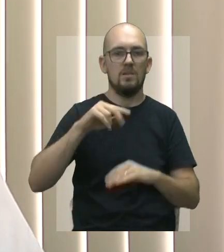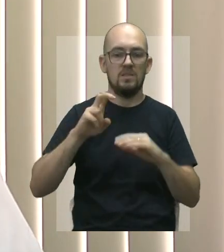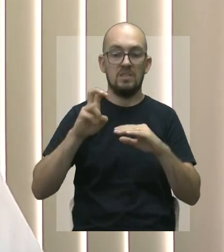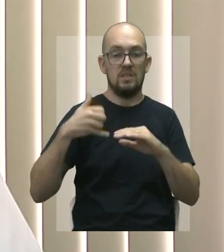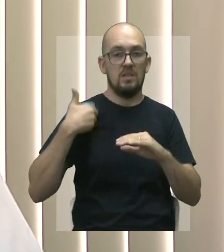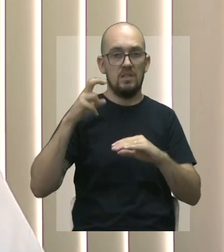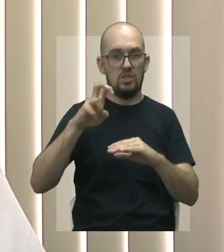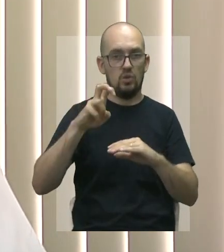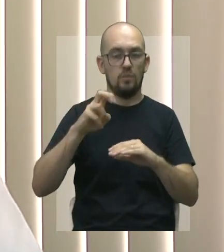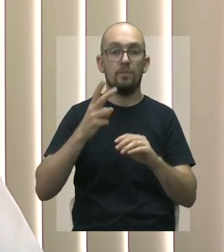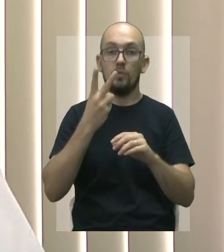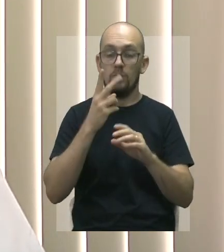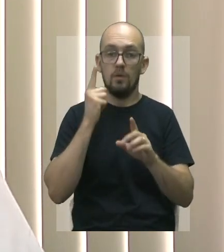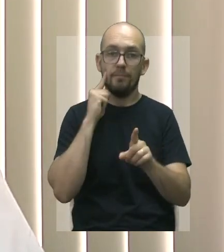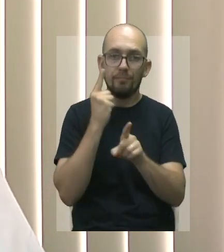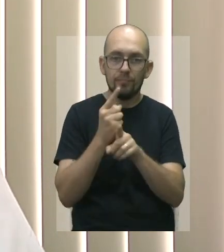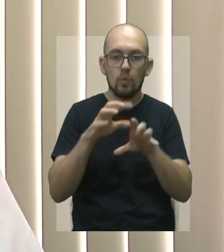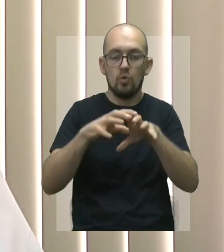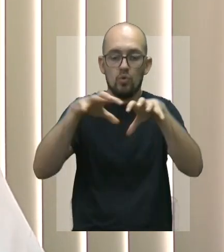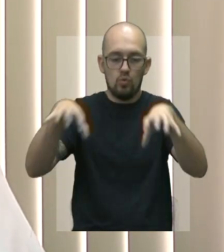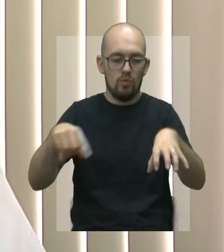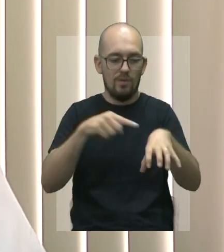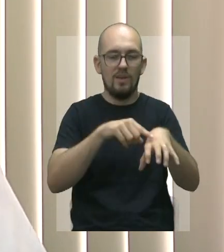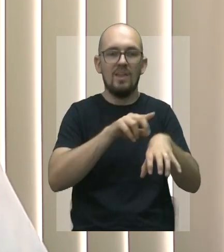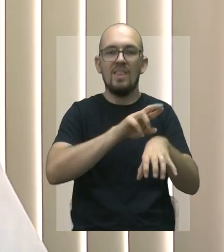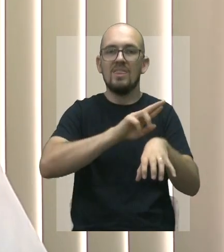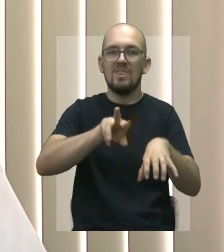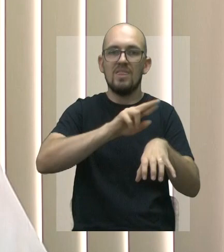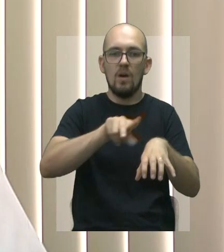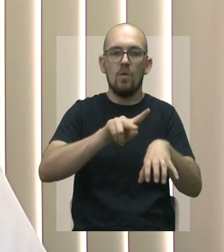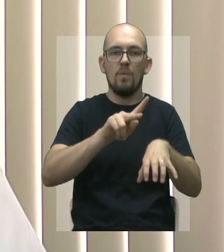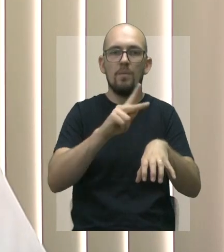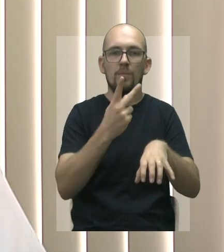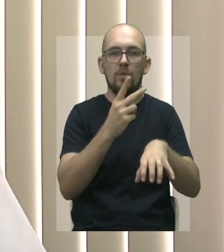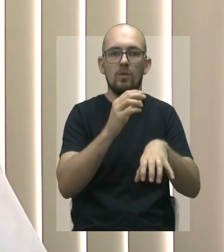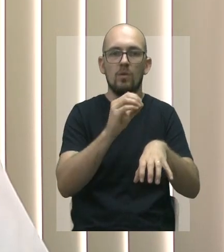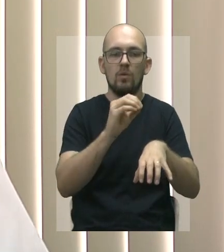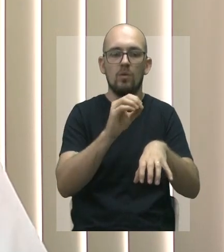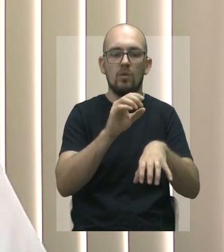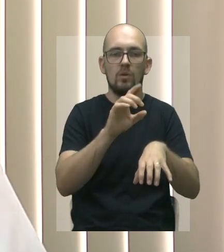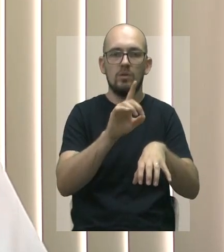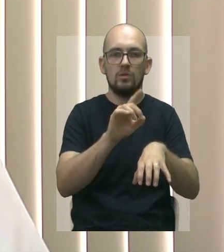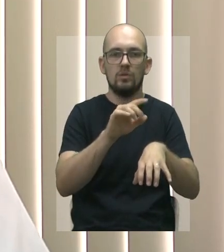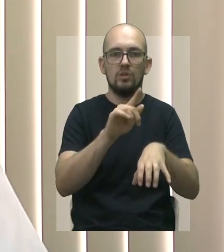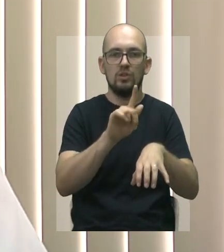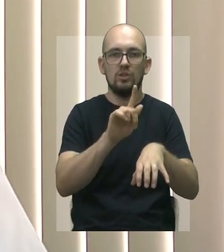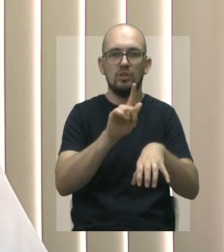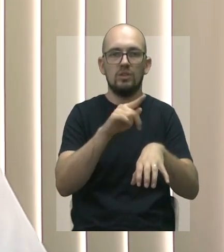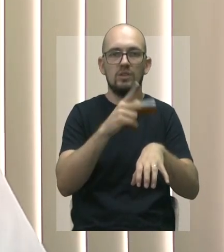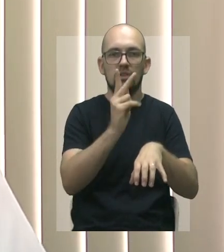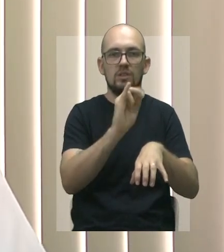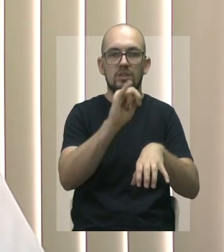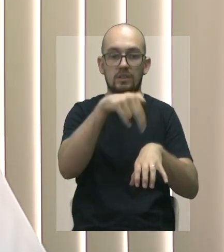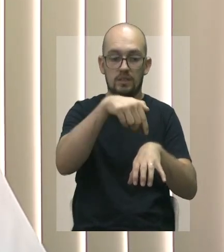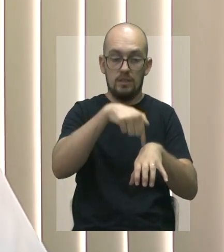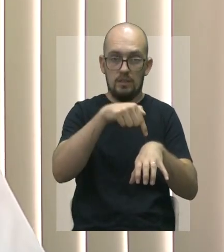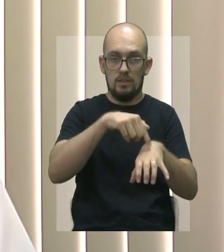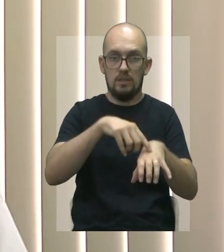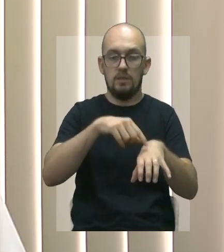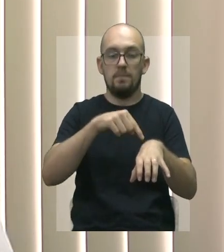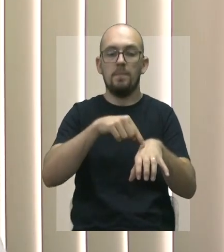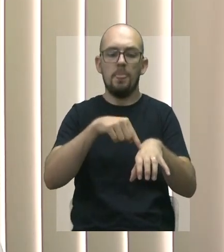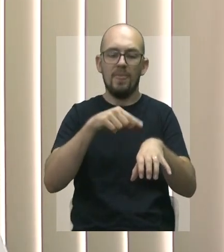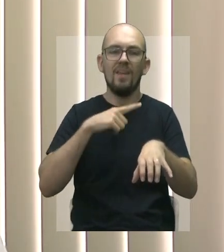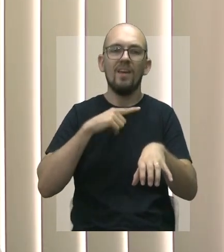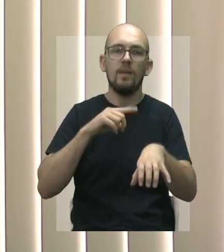realizada. Ele é classificado em linfoma não Hodgkin, que é o linfoma que ele acomete na criança, nós temos o